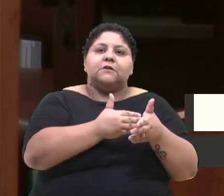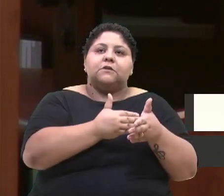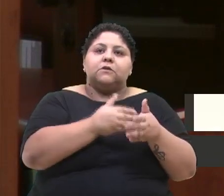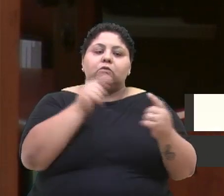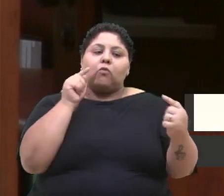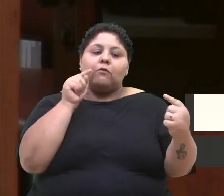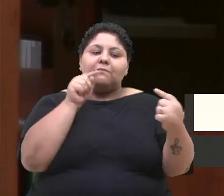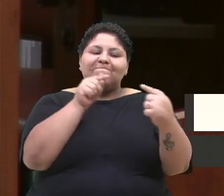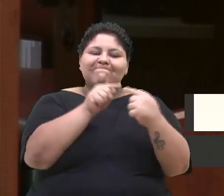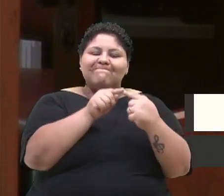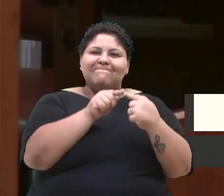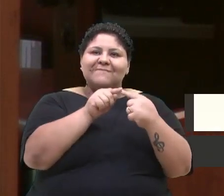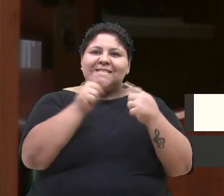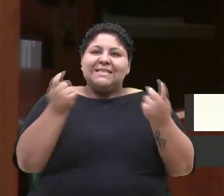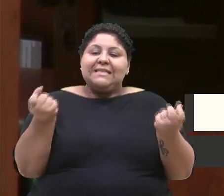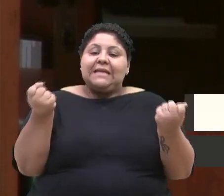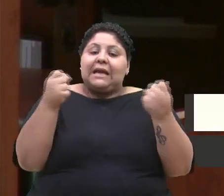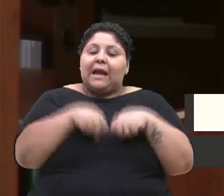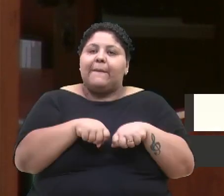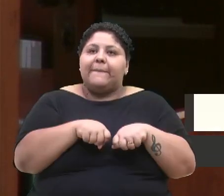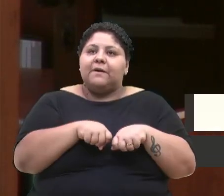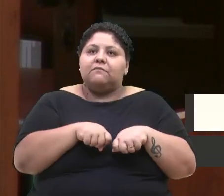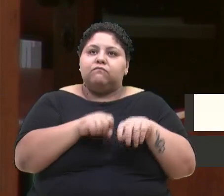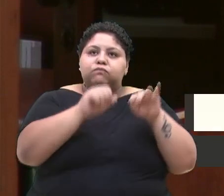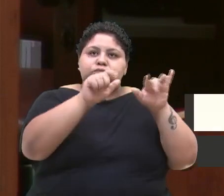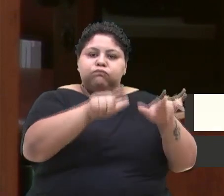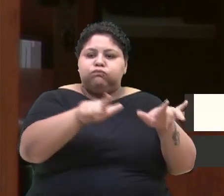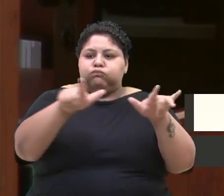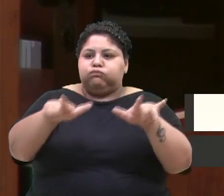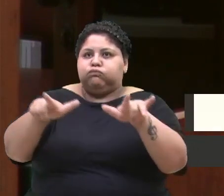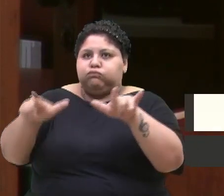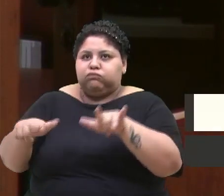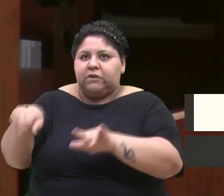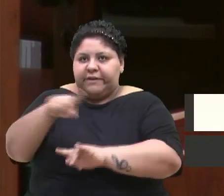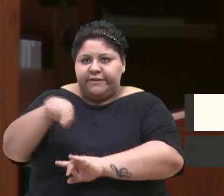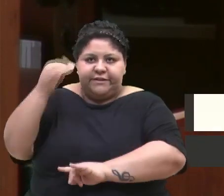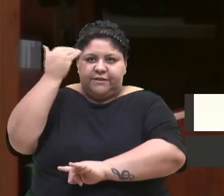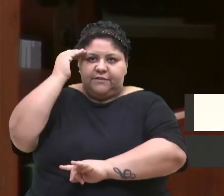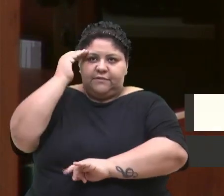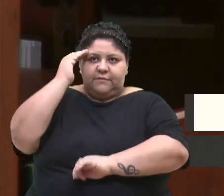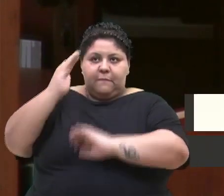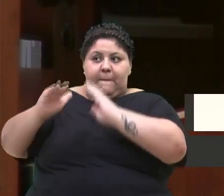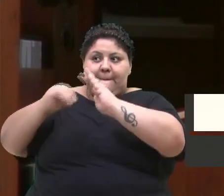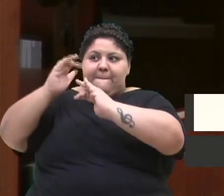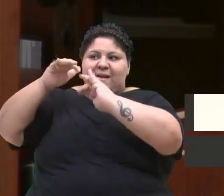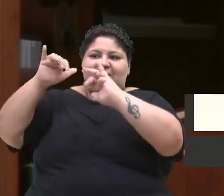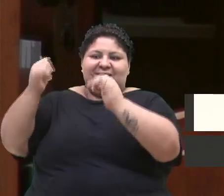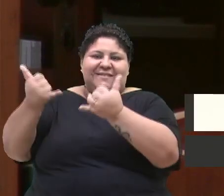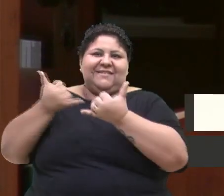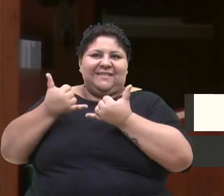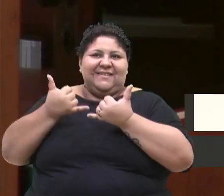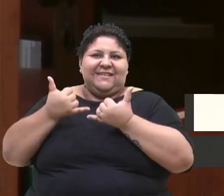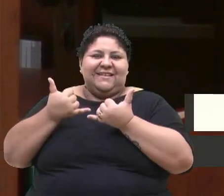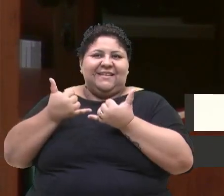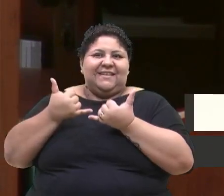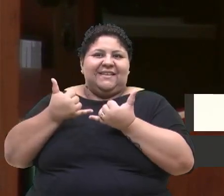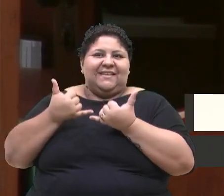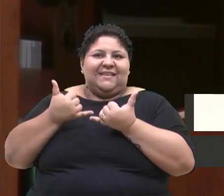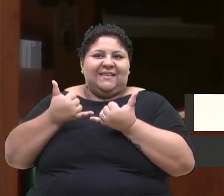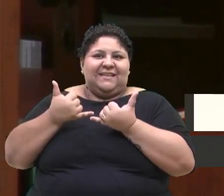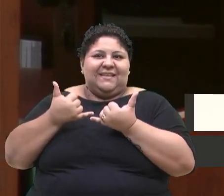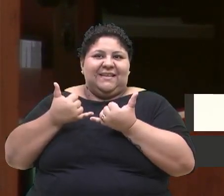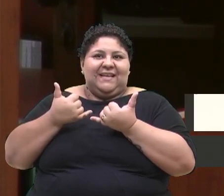realmente capacitar os estabelecimentos, né? A gente sabe que quanto mais informação a gente levar para